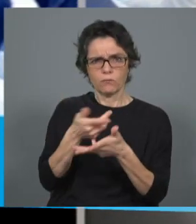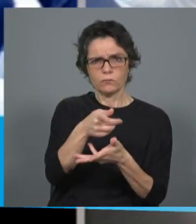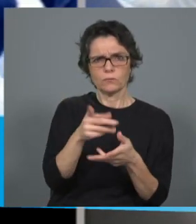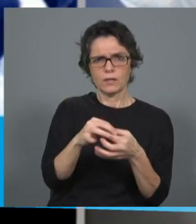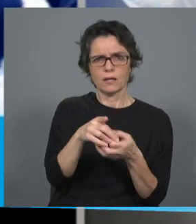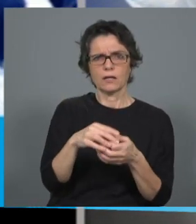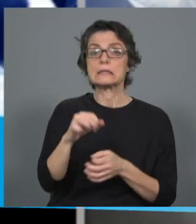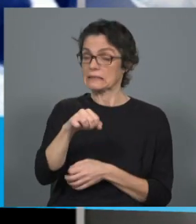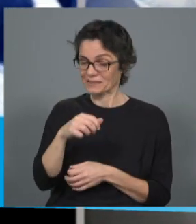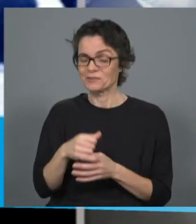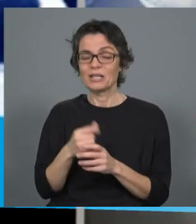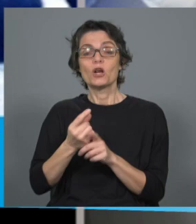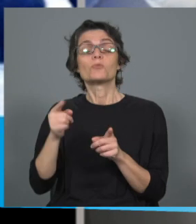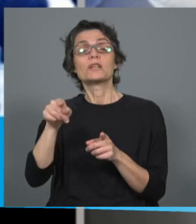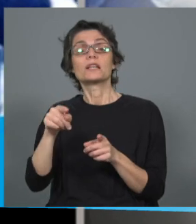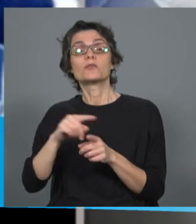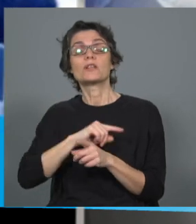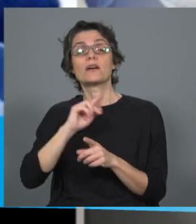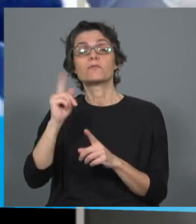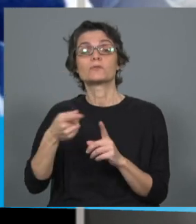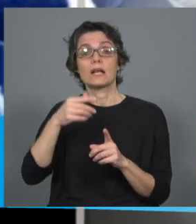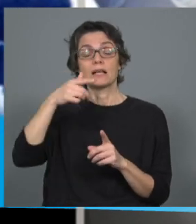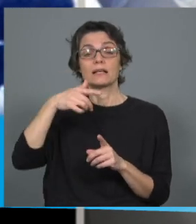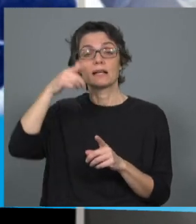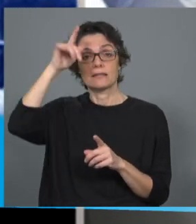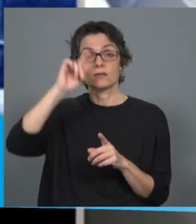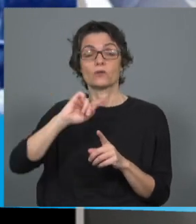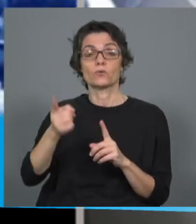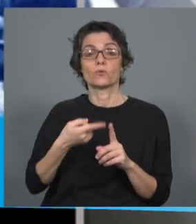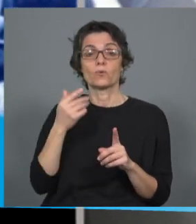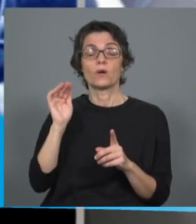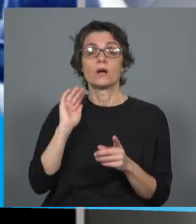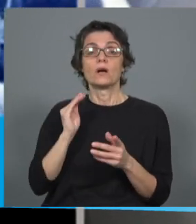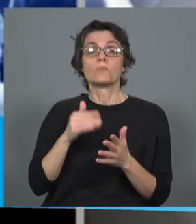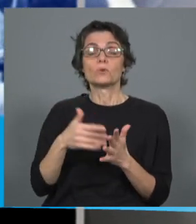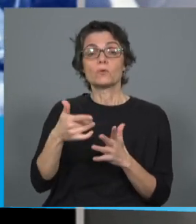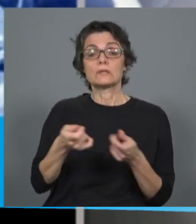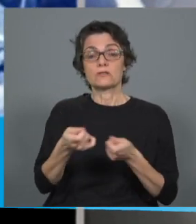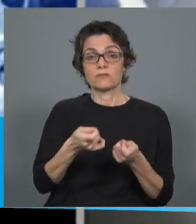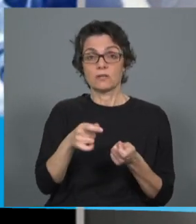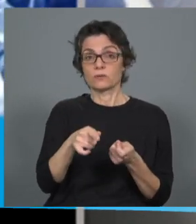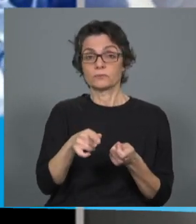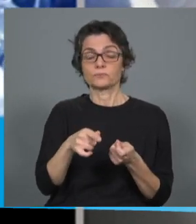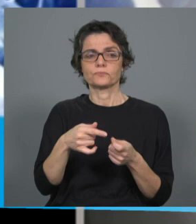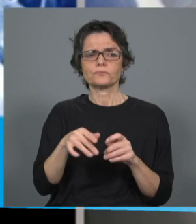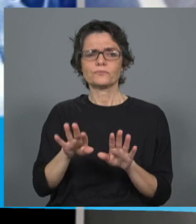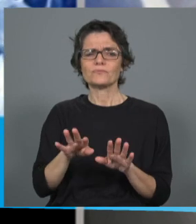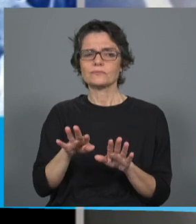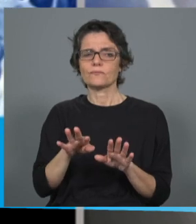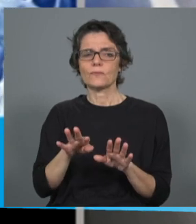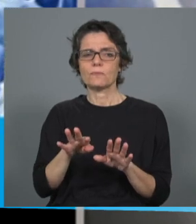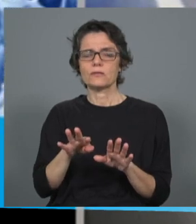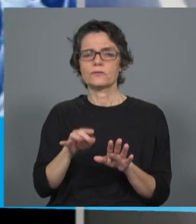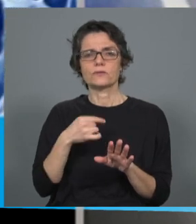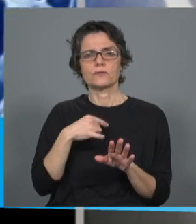estou a preparar-me para o último ano da licenciatura de gestão de marketing. Mas mesmo assim, é curioso que eu